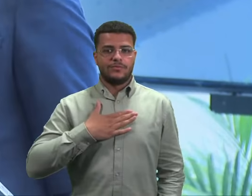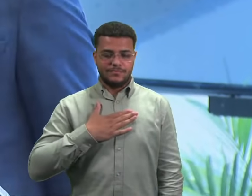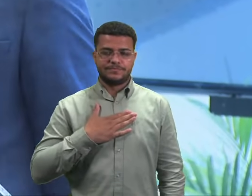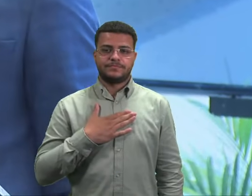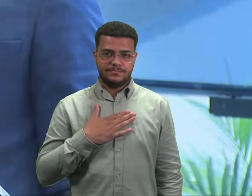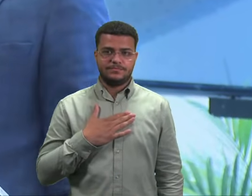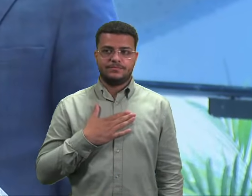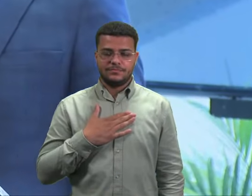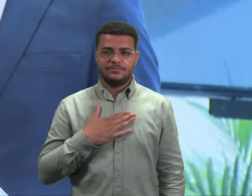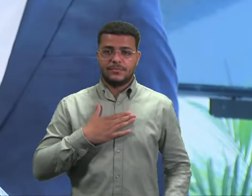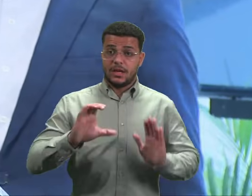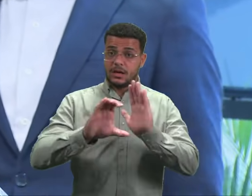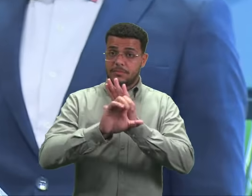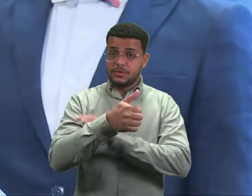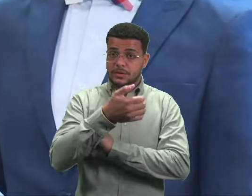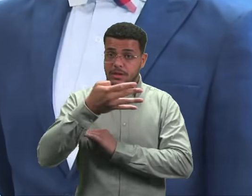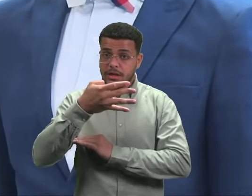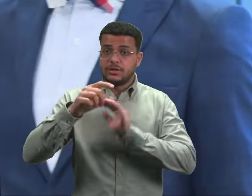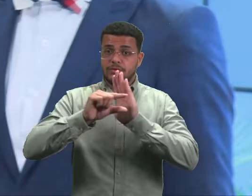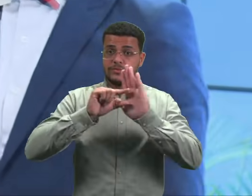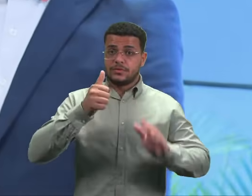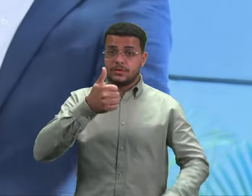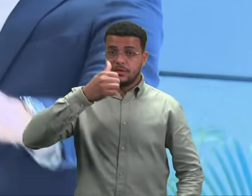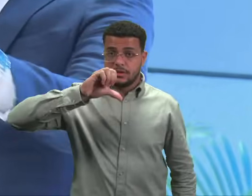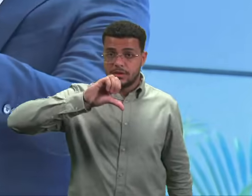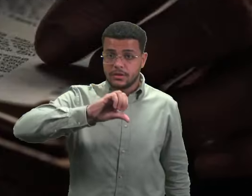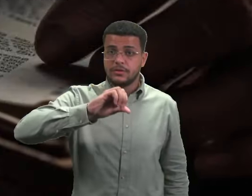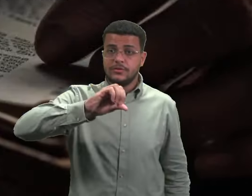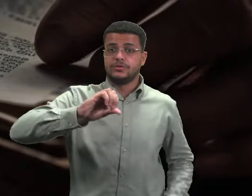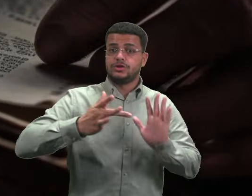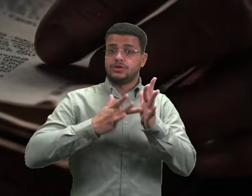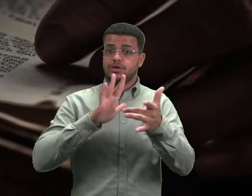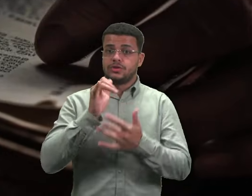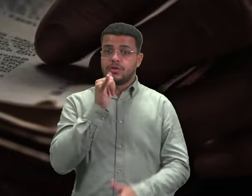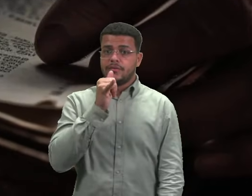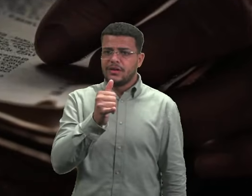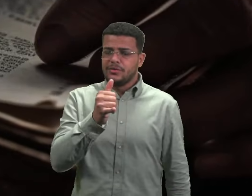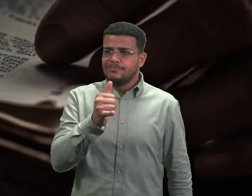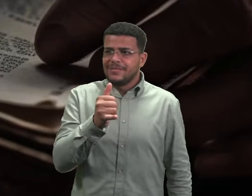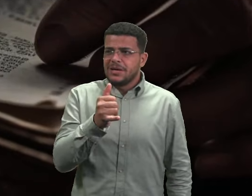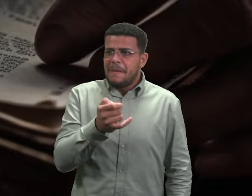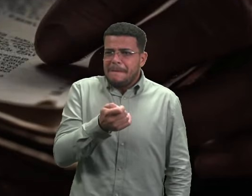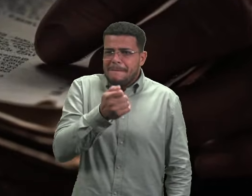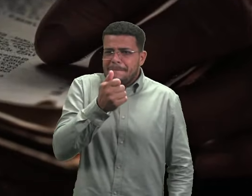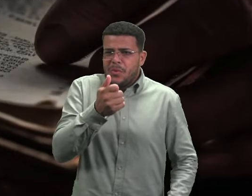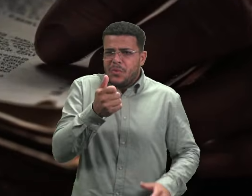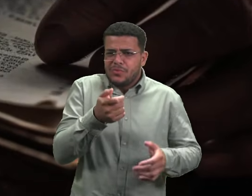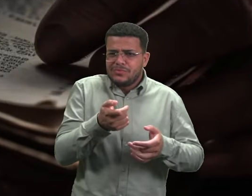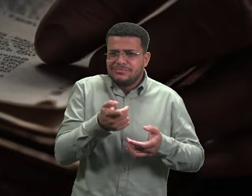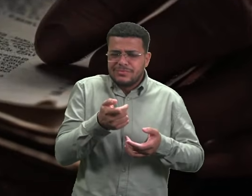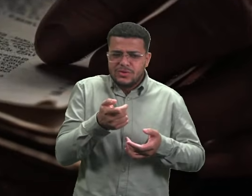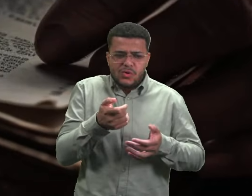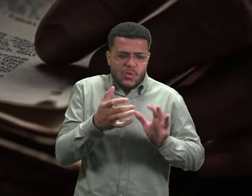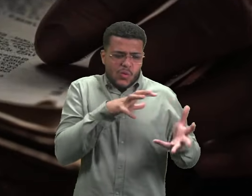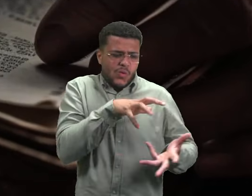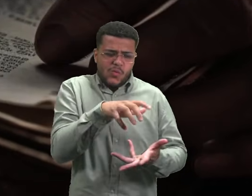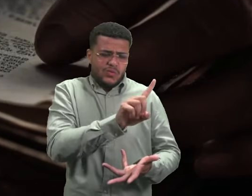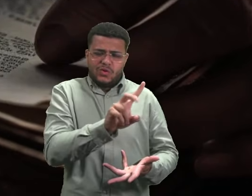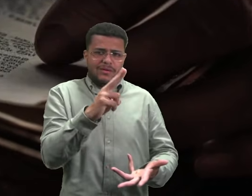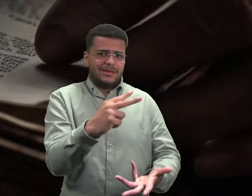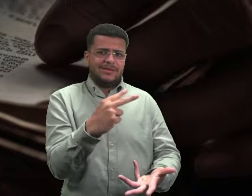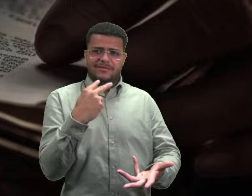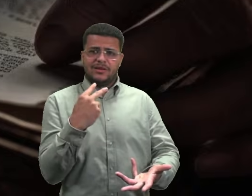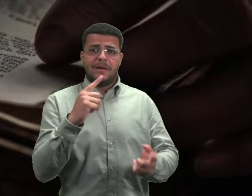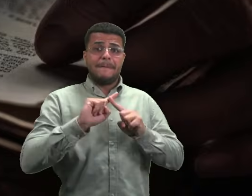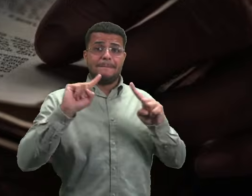Capítulo 14, versículo 19, Jesus disse: ainda por um pouco e o mundo não me verá mais, vós porém